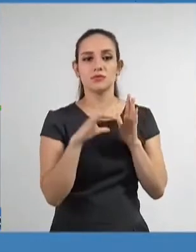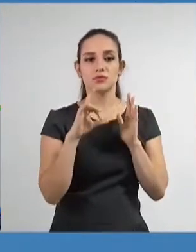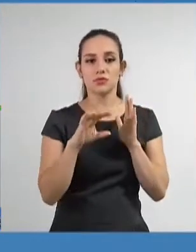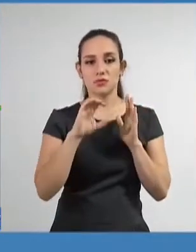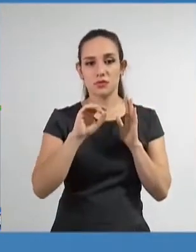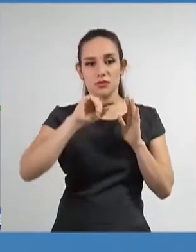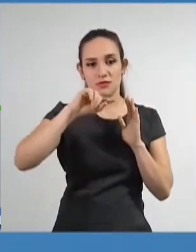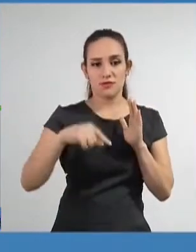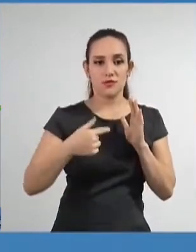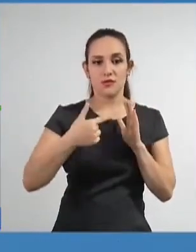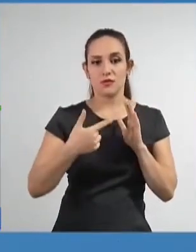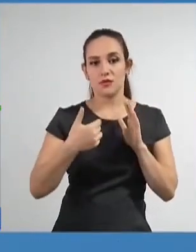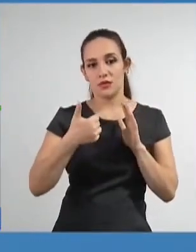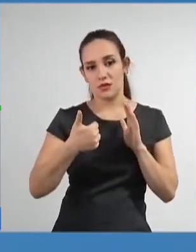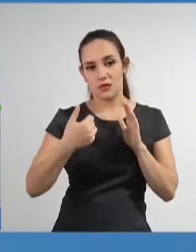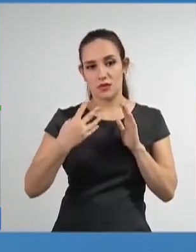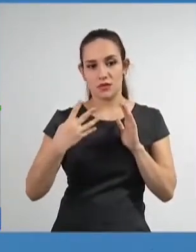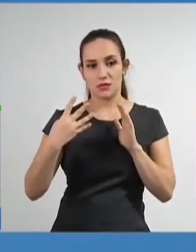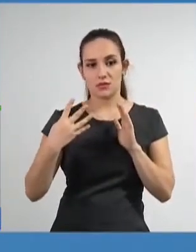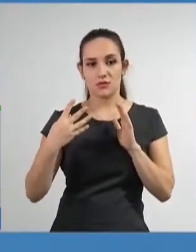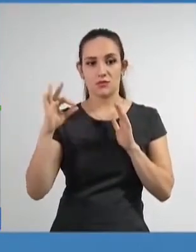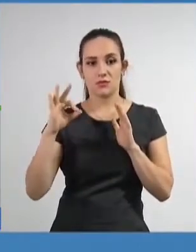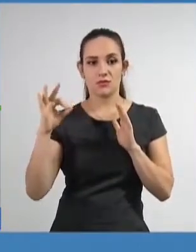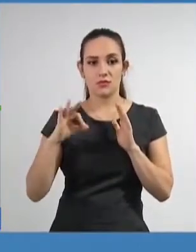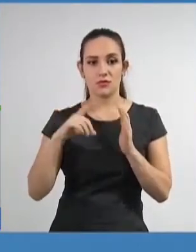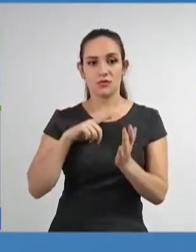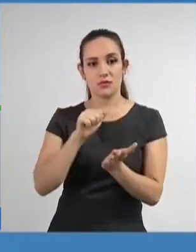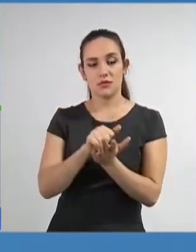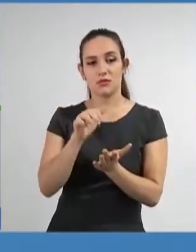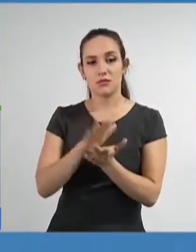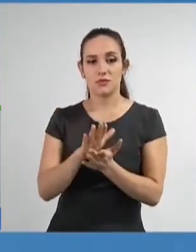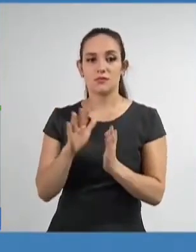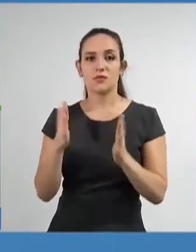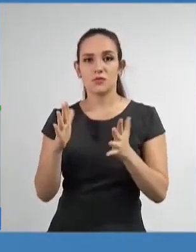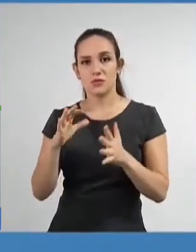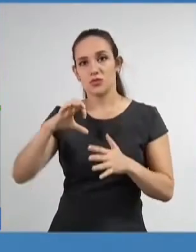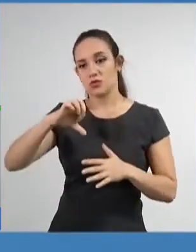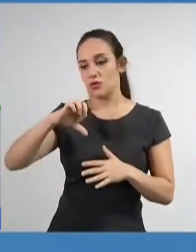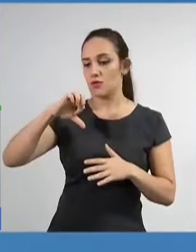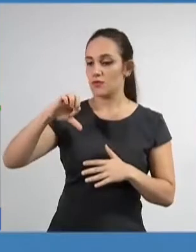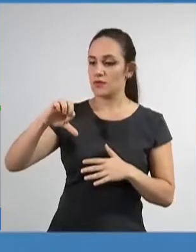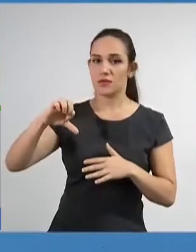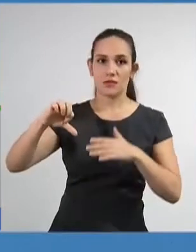0,14% das pessoas que passam são multados. Mais de